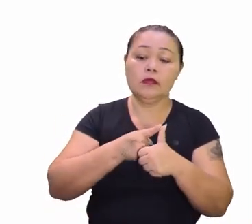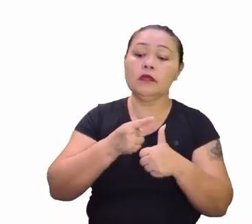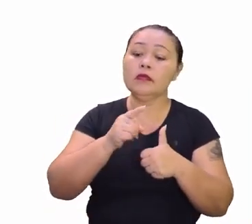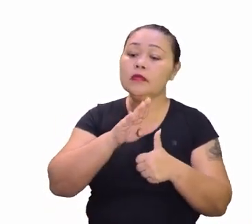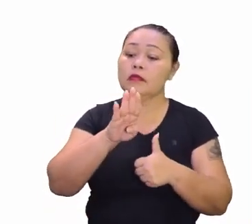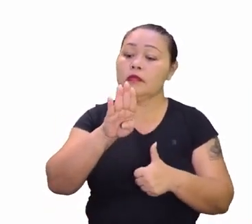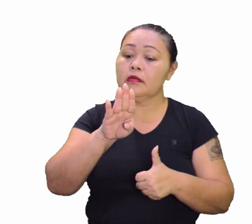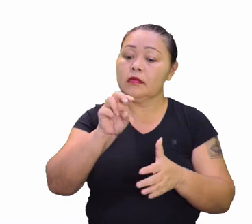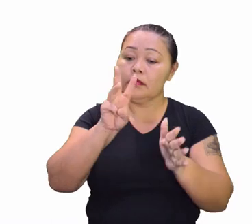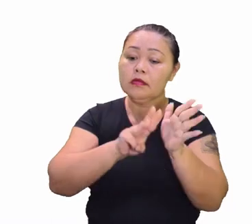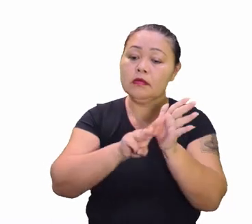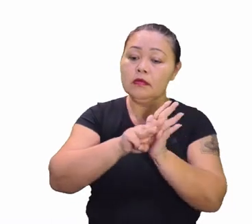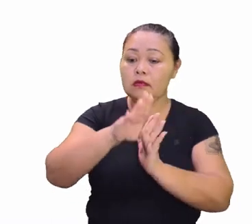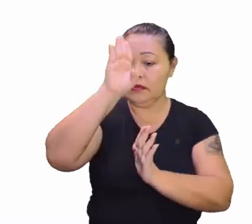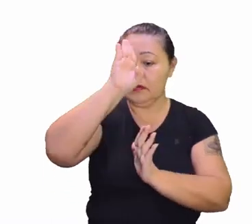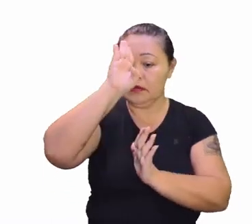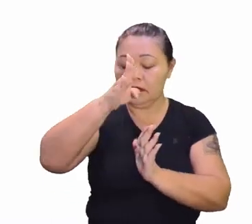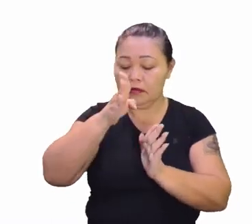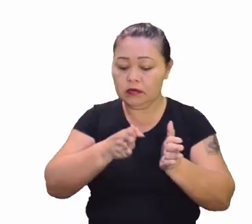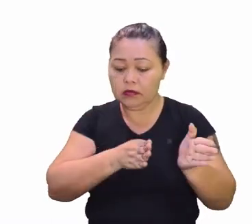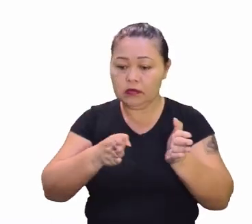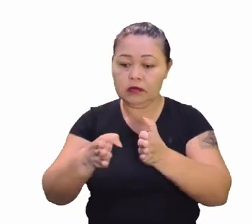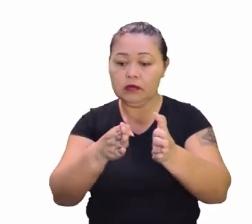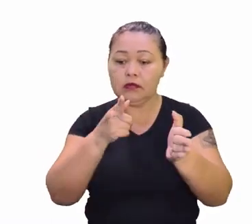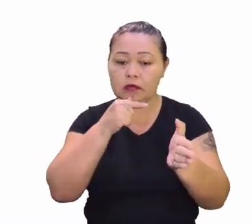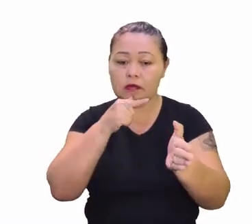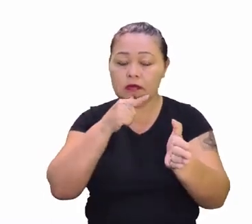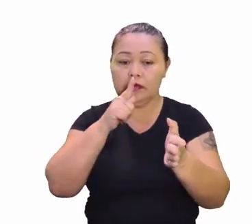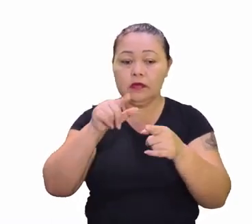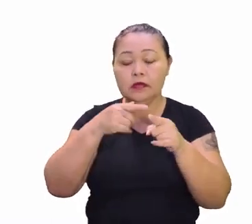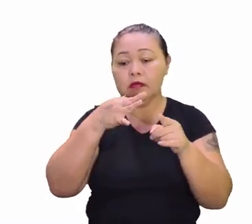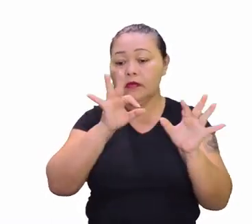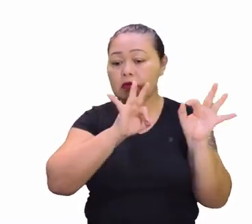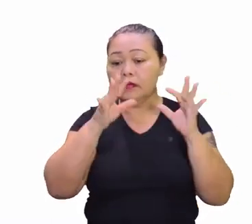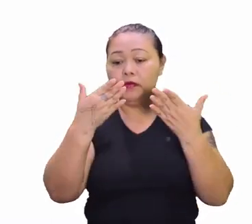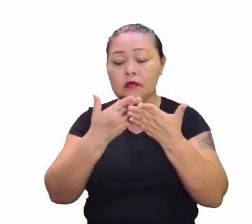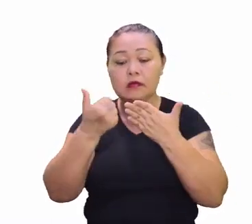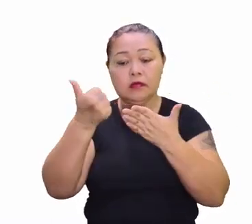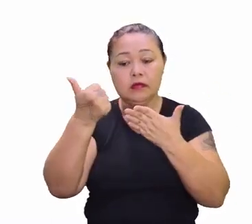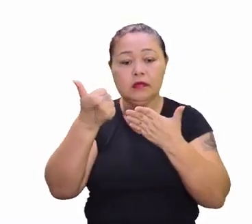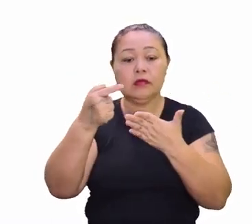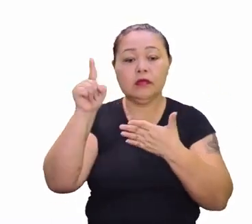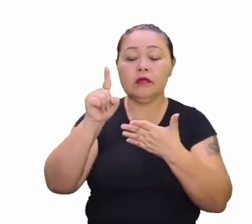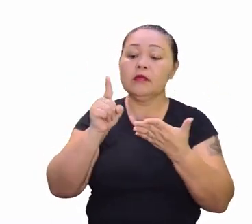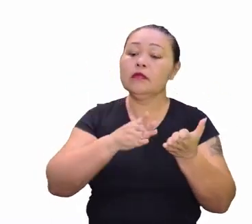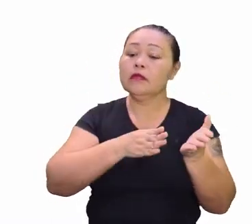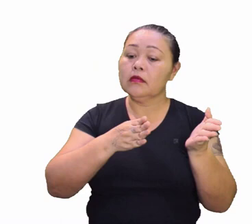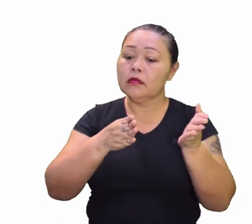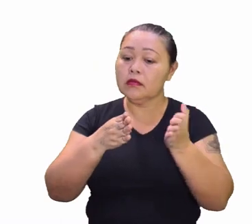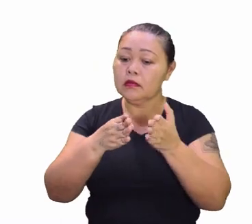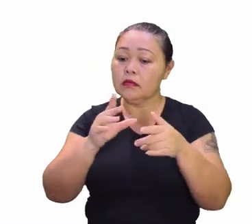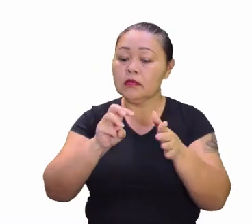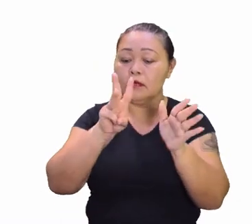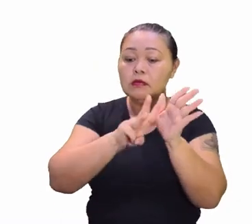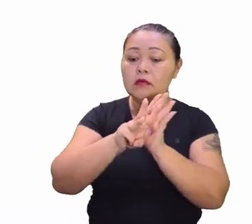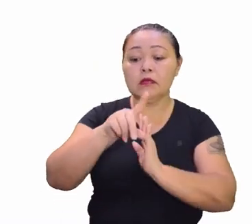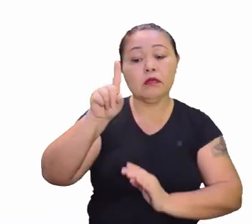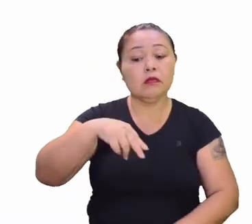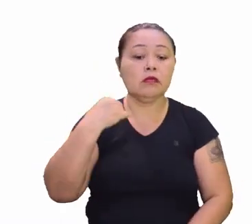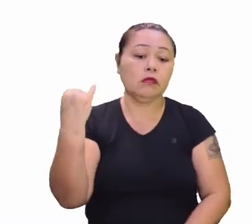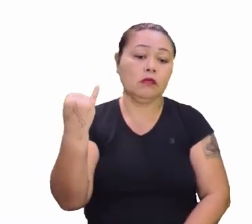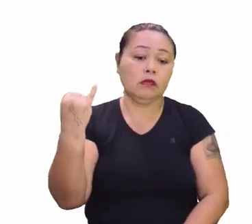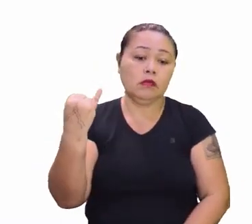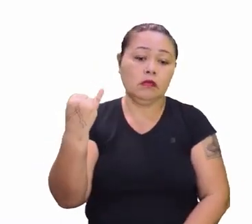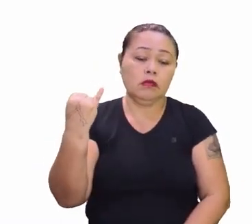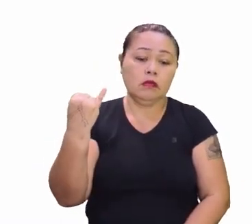do Madeira, que é a bacia principal. Isso. Falamos aí durante a aula, a primeira aula, sobre essa bacia, que ela é tão